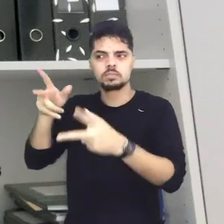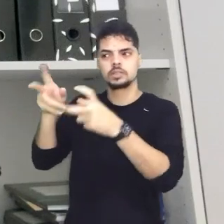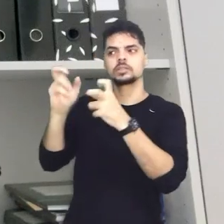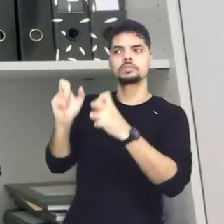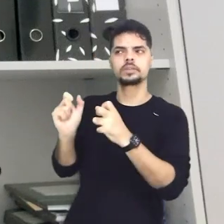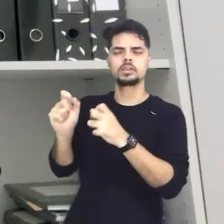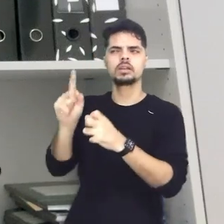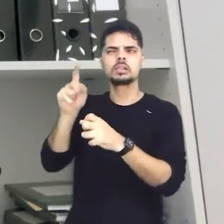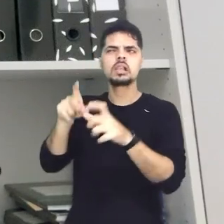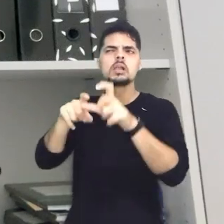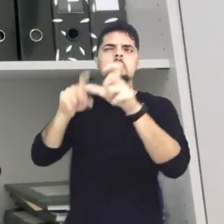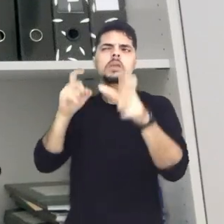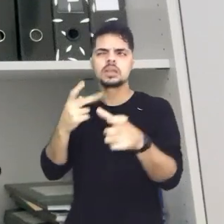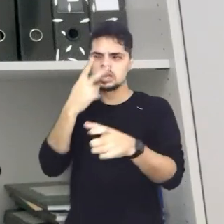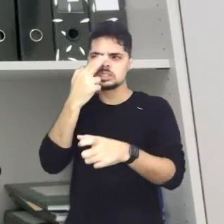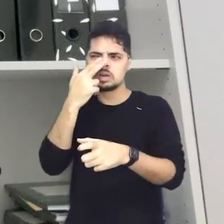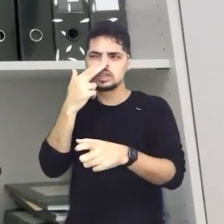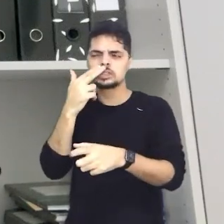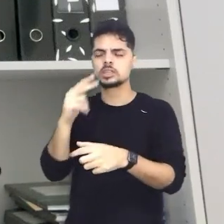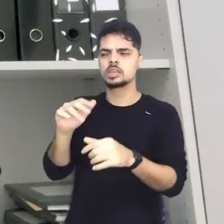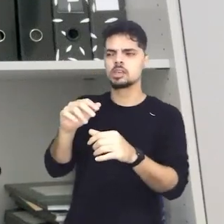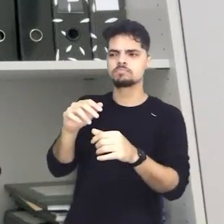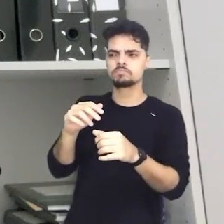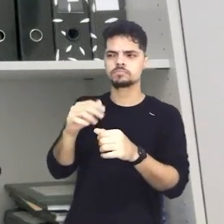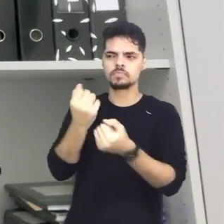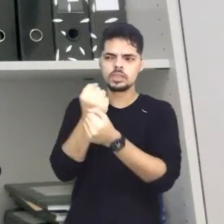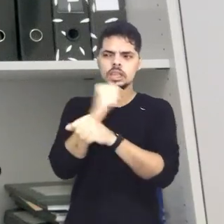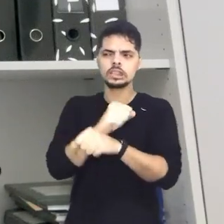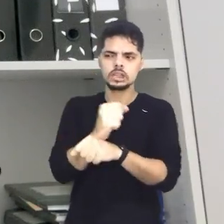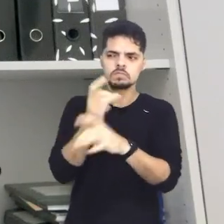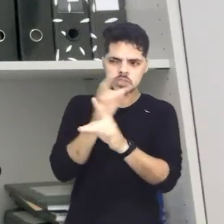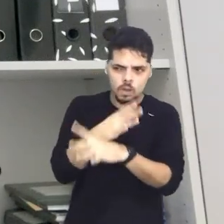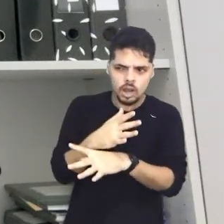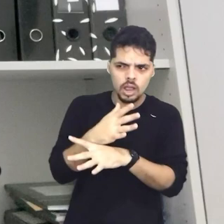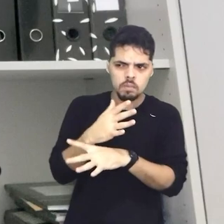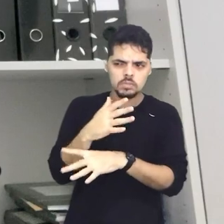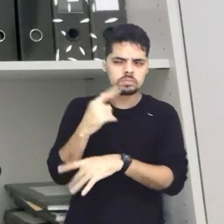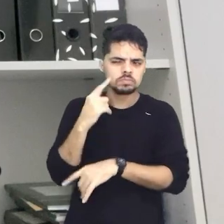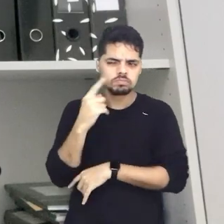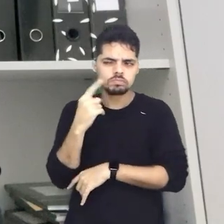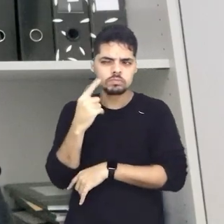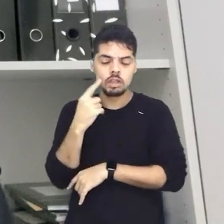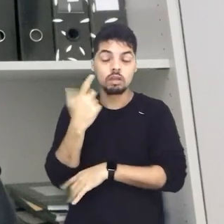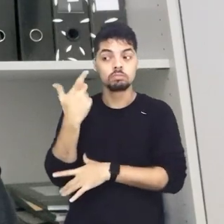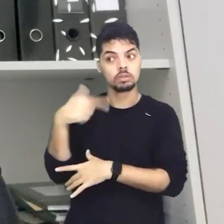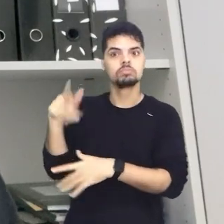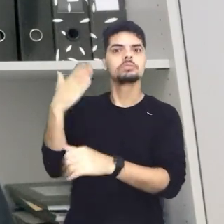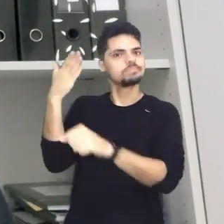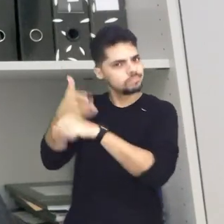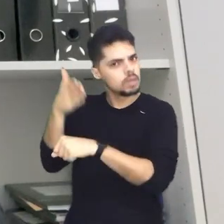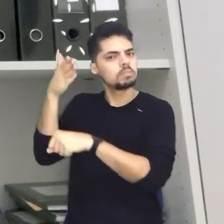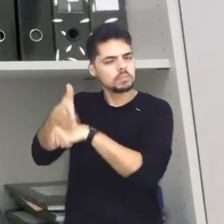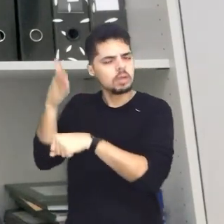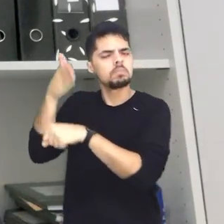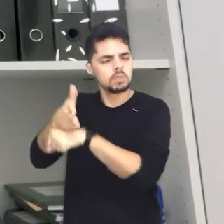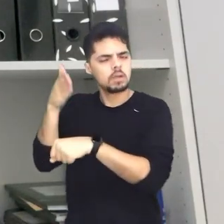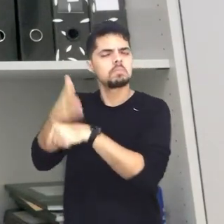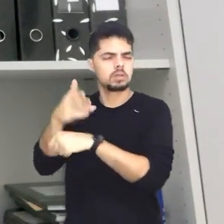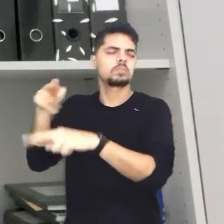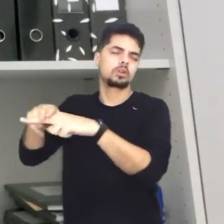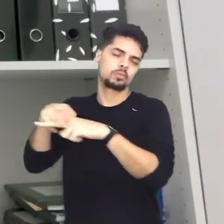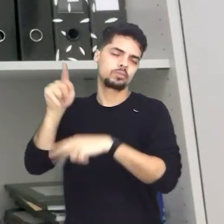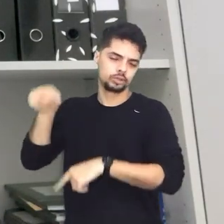na independência uma oportunidade de superar a exclusão e de abolir a escravidão no Brasil. Por isso,